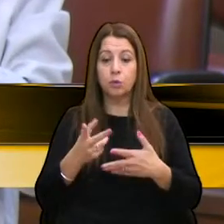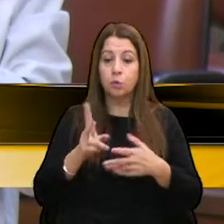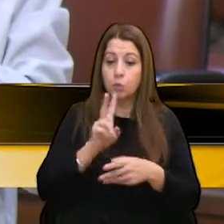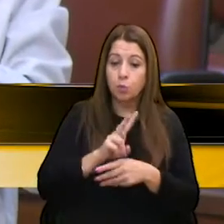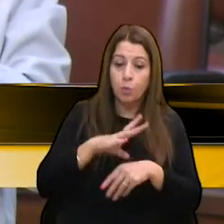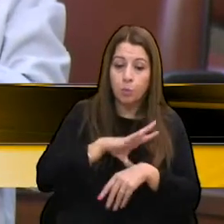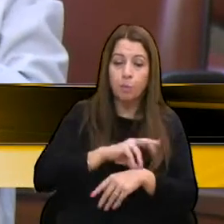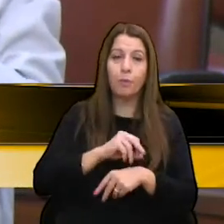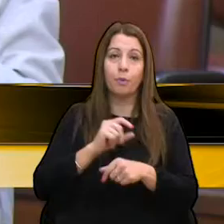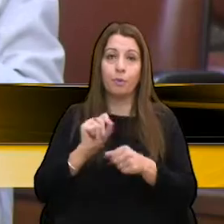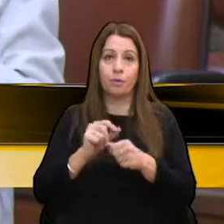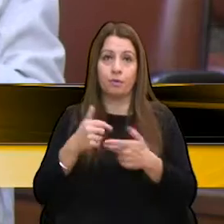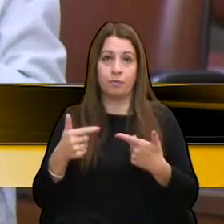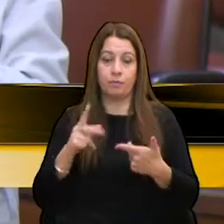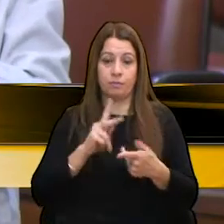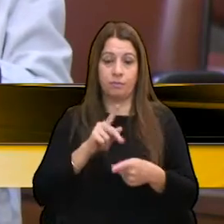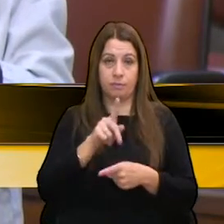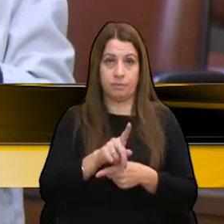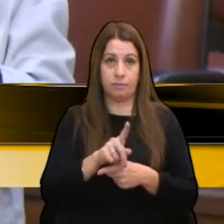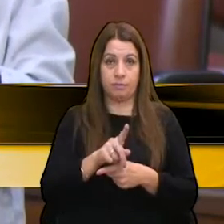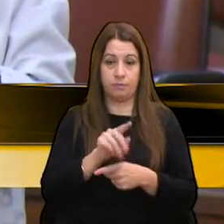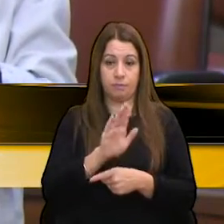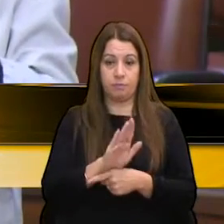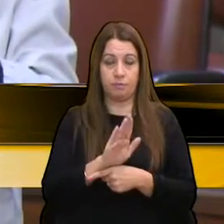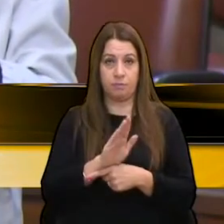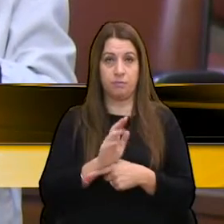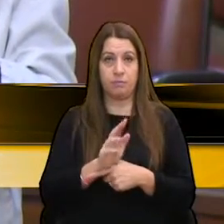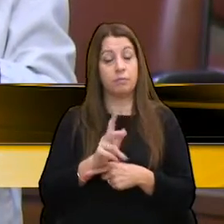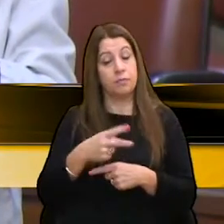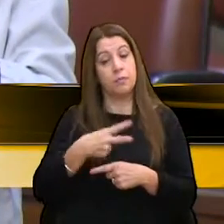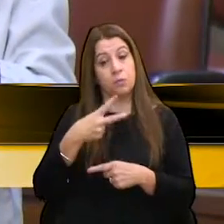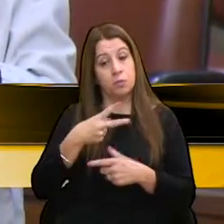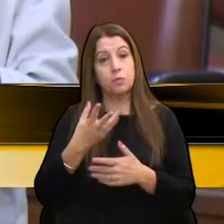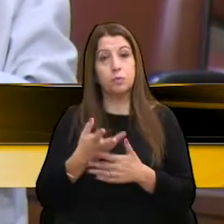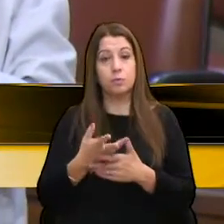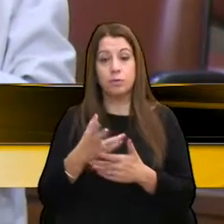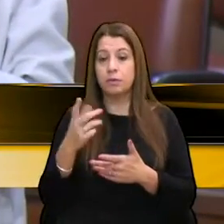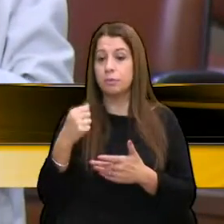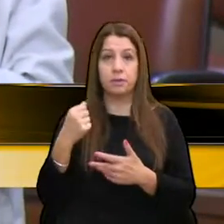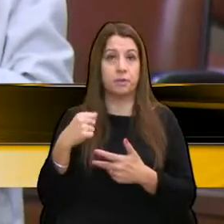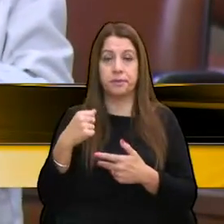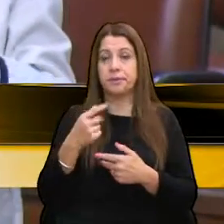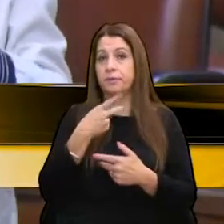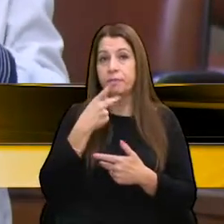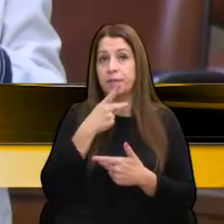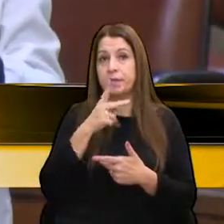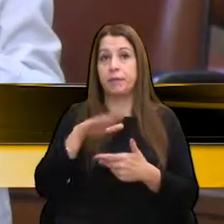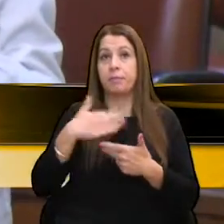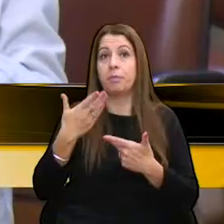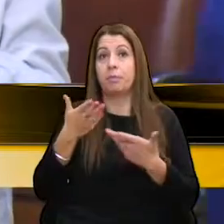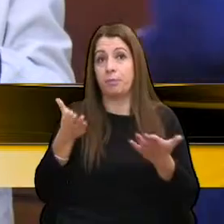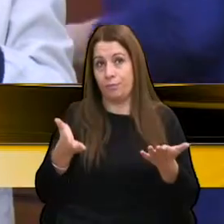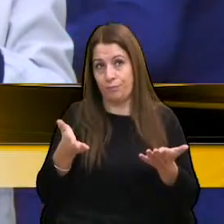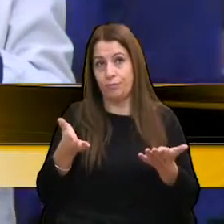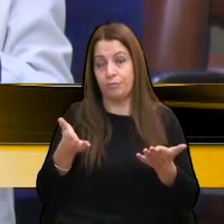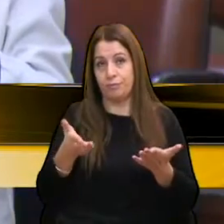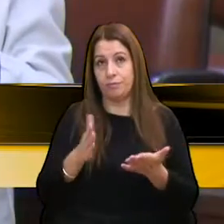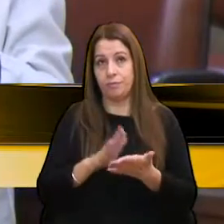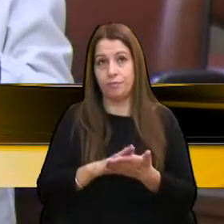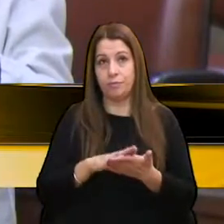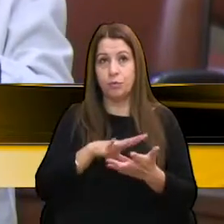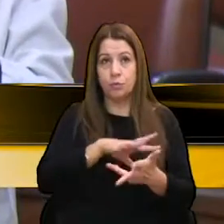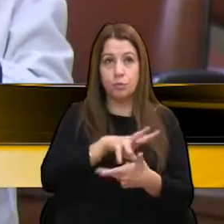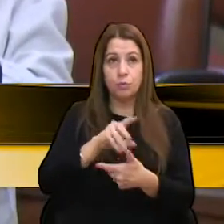o amor com que essas pessoas fazem a benevolência. Em segundo lugar, não precisamos comentar nos dias de hoje,